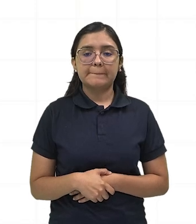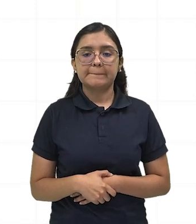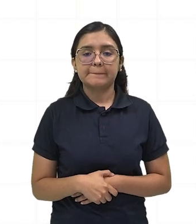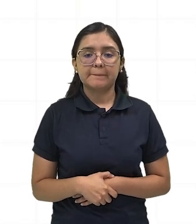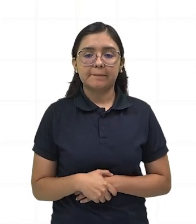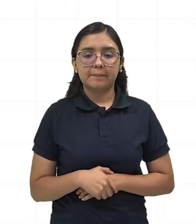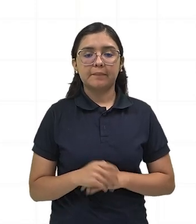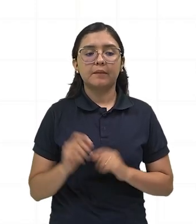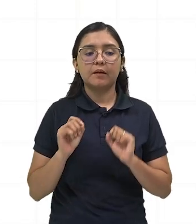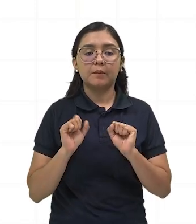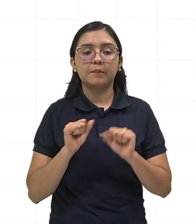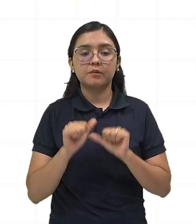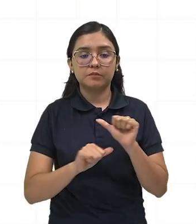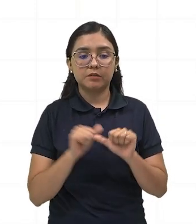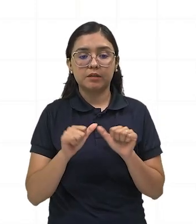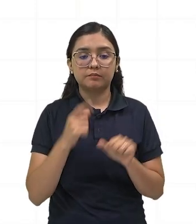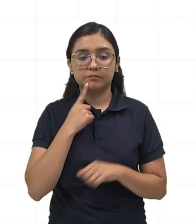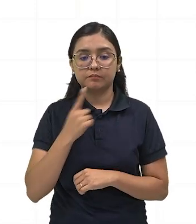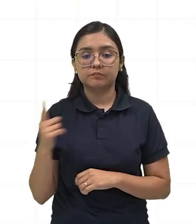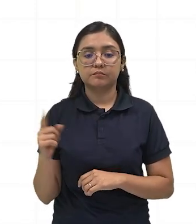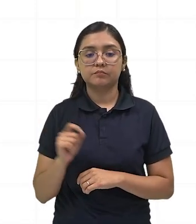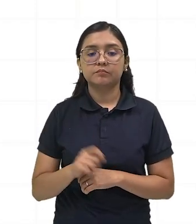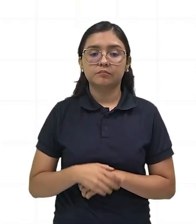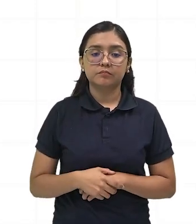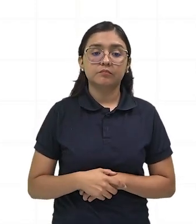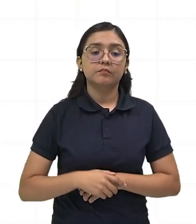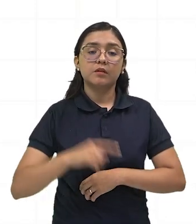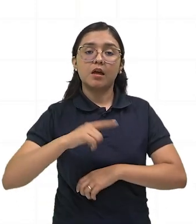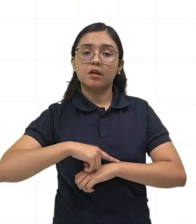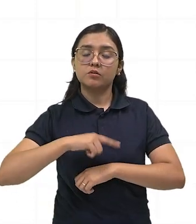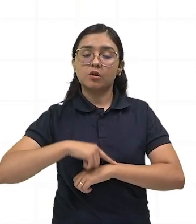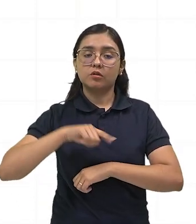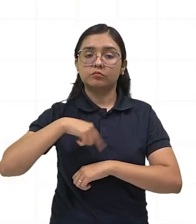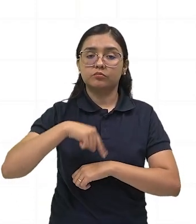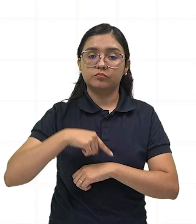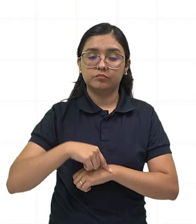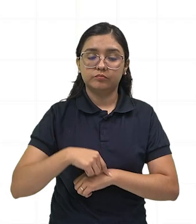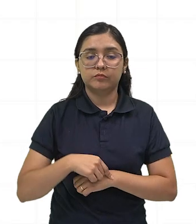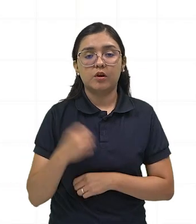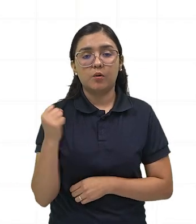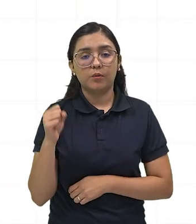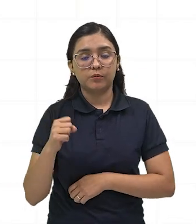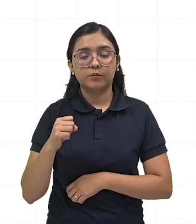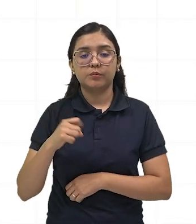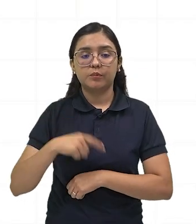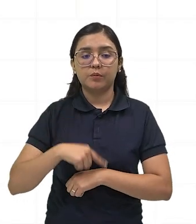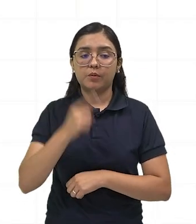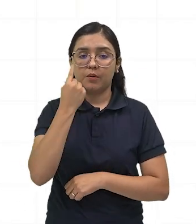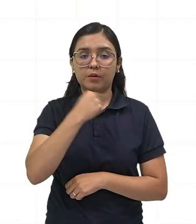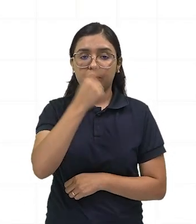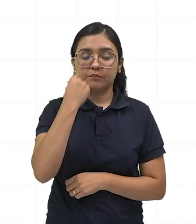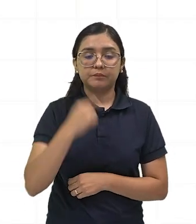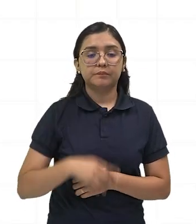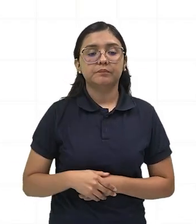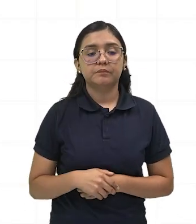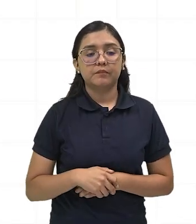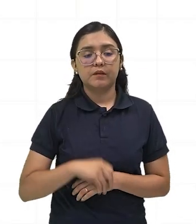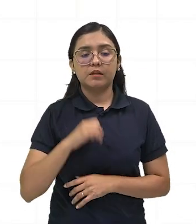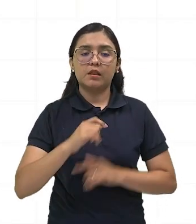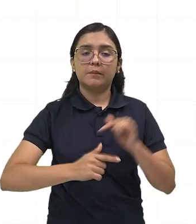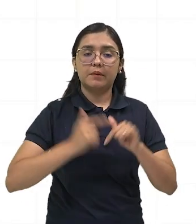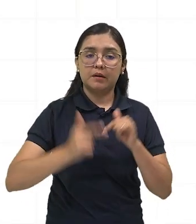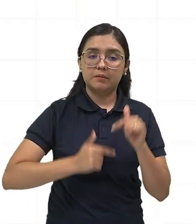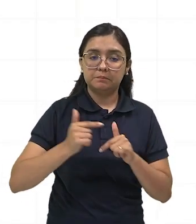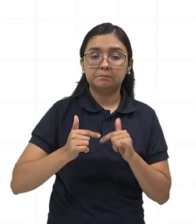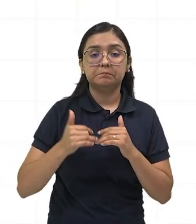Então, o que pode mudar? As horas trabalhadas. Né? Quanto mais horas ele